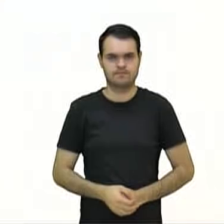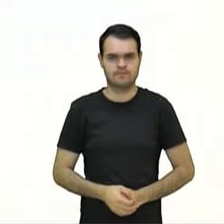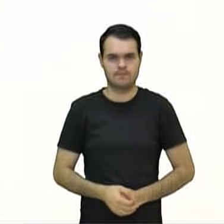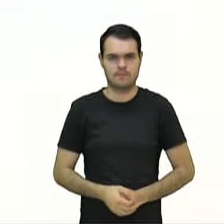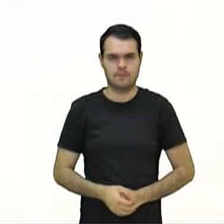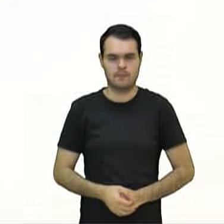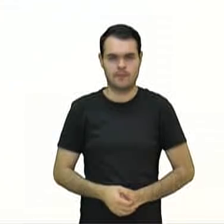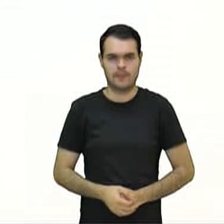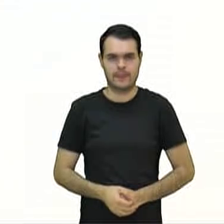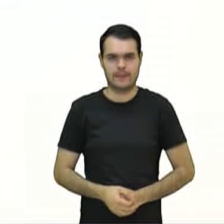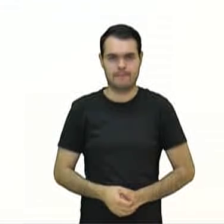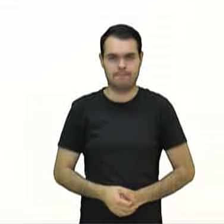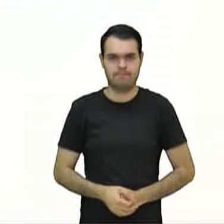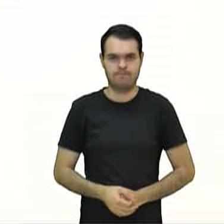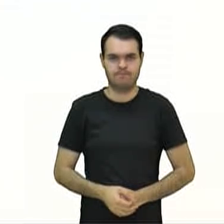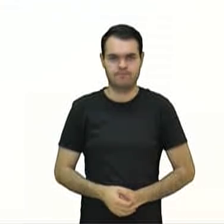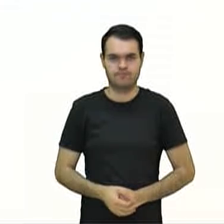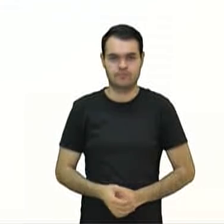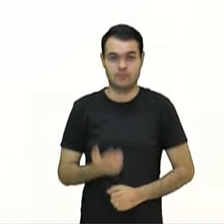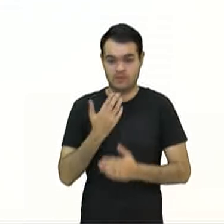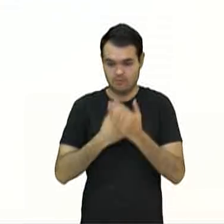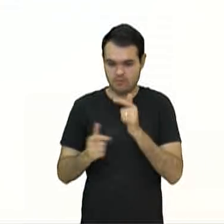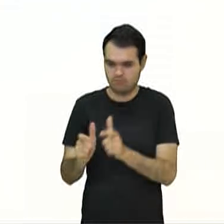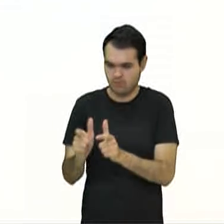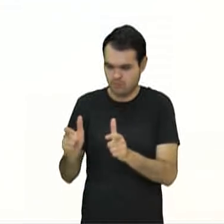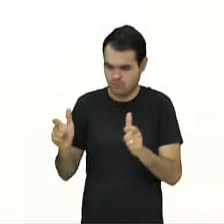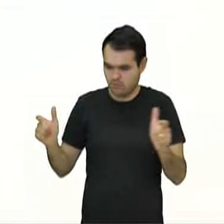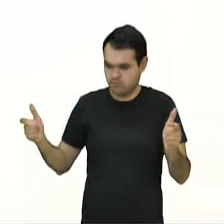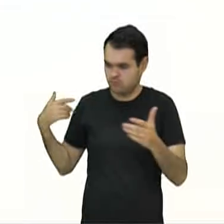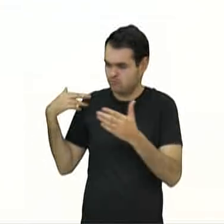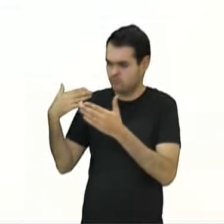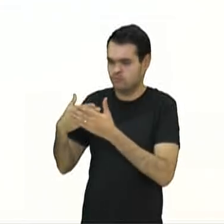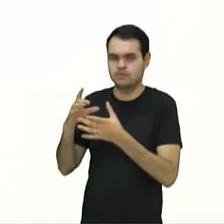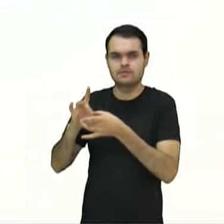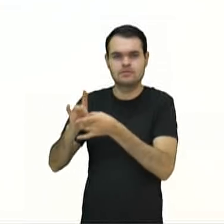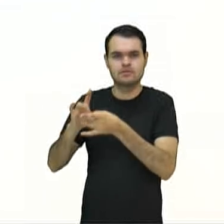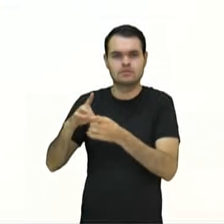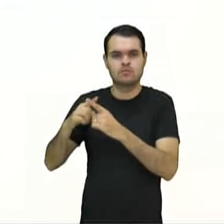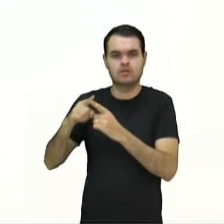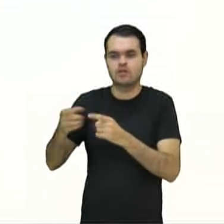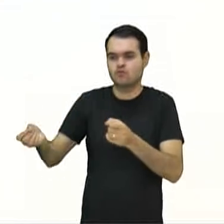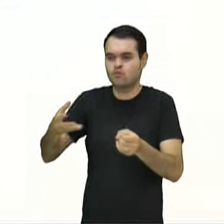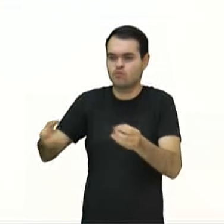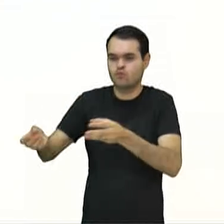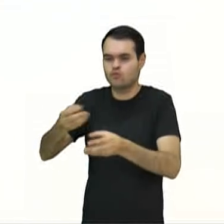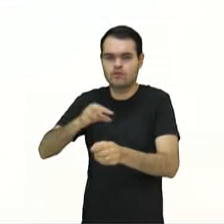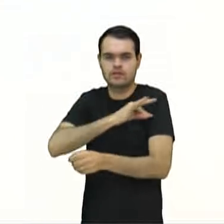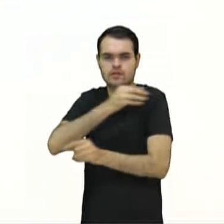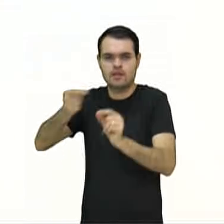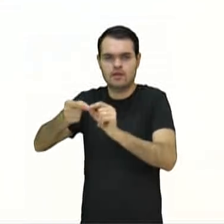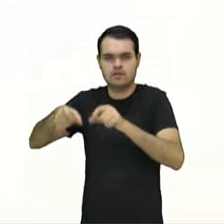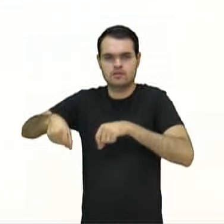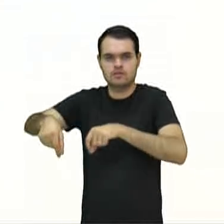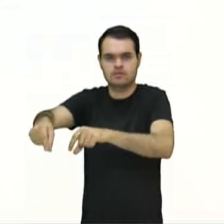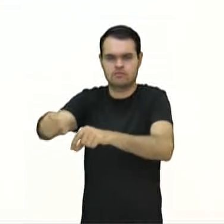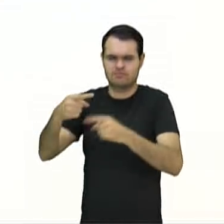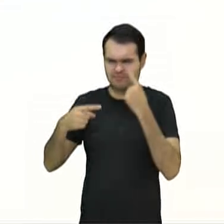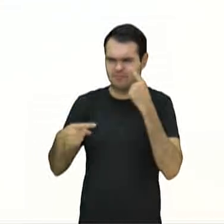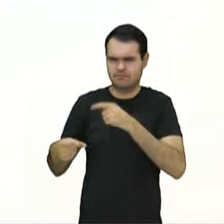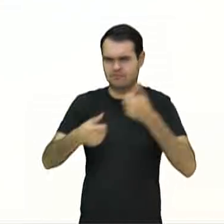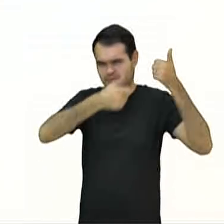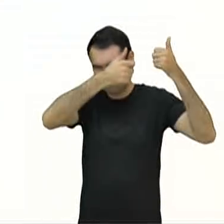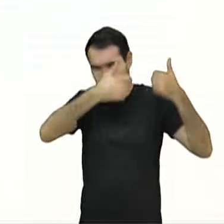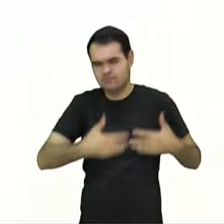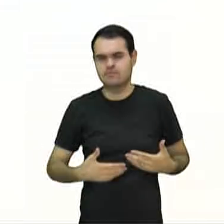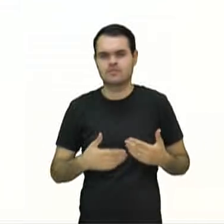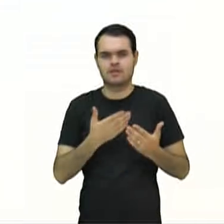maior disponibilidade de alimentos nessas décadas está relacionada à modernização das técnicas agrícolas, conforme a gente viu durante a